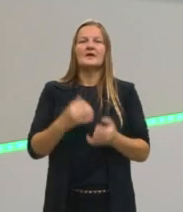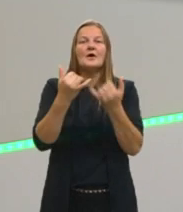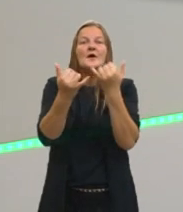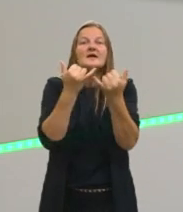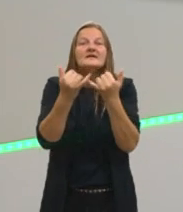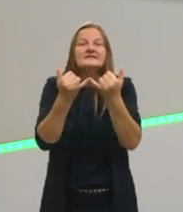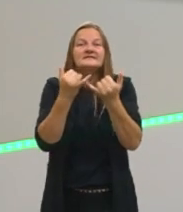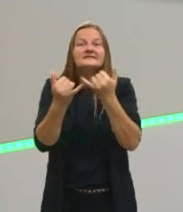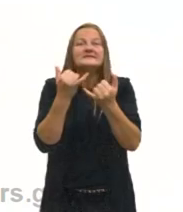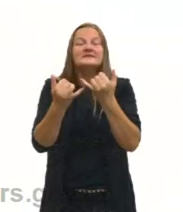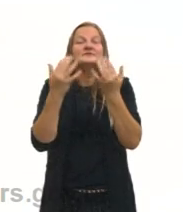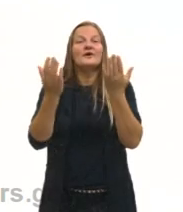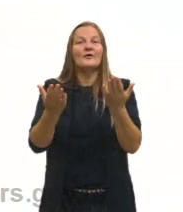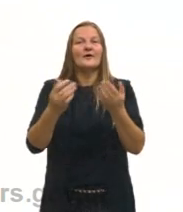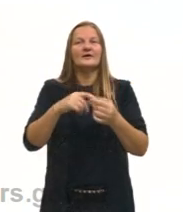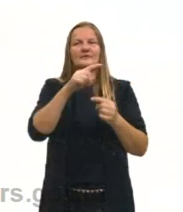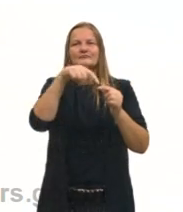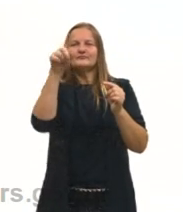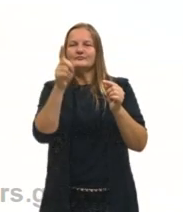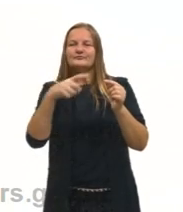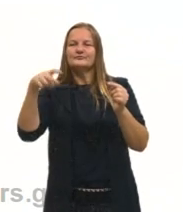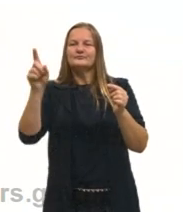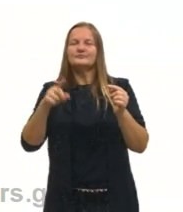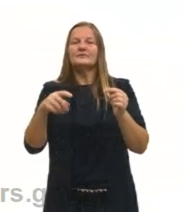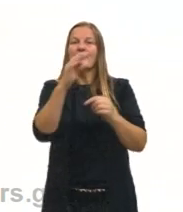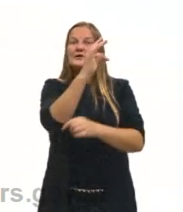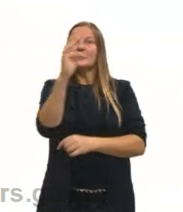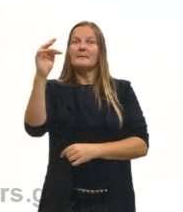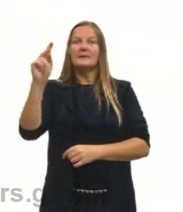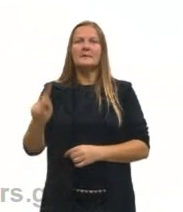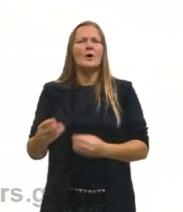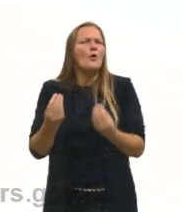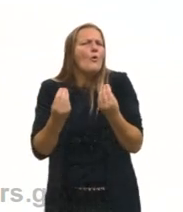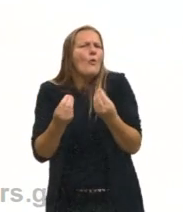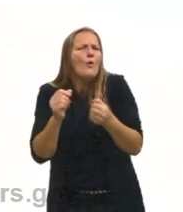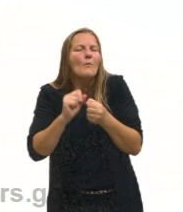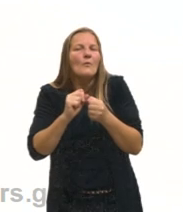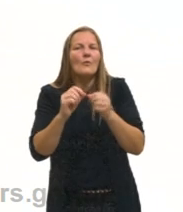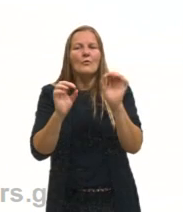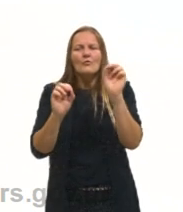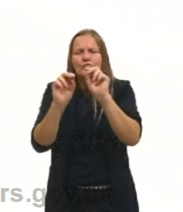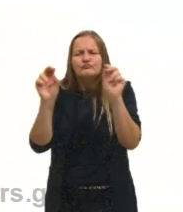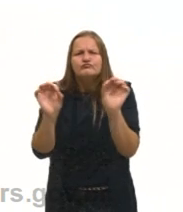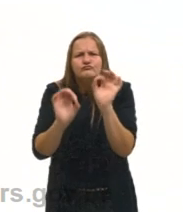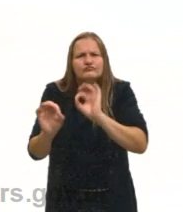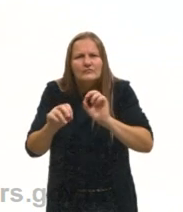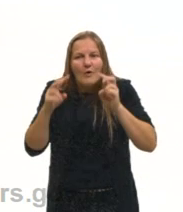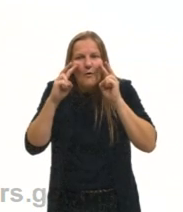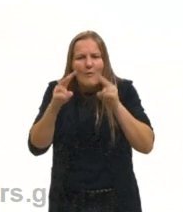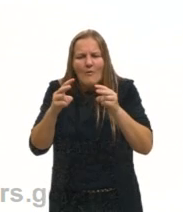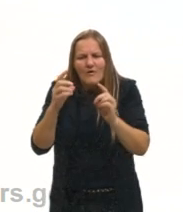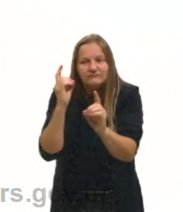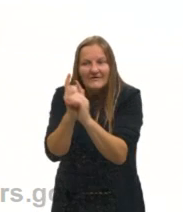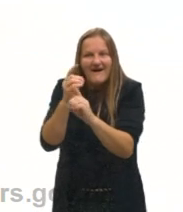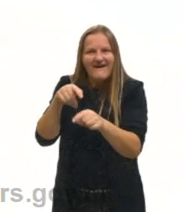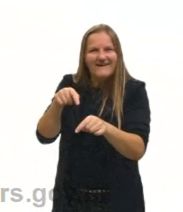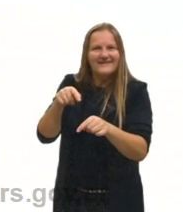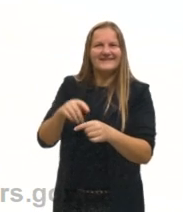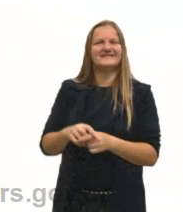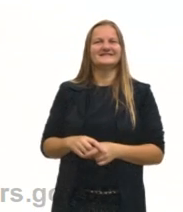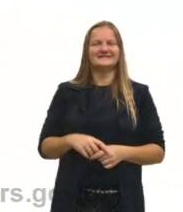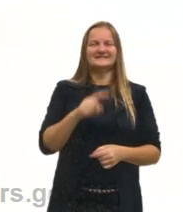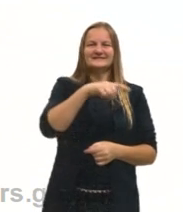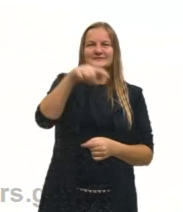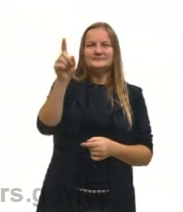de distribuição eletrônica com tabela periódica para a gente entender como que se localiza E essas os elementos através da